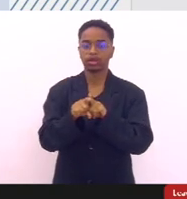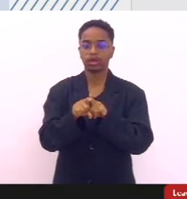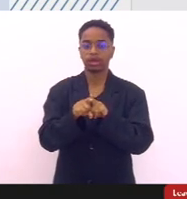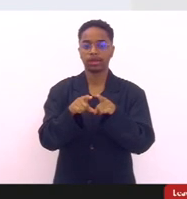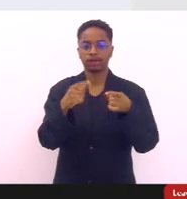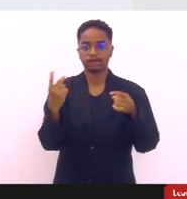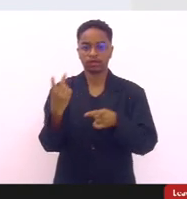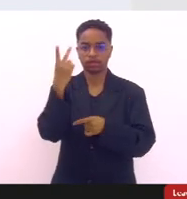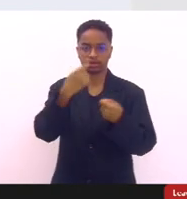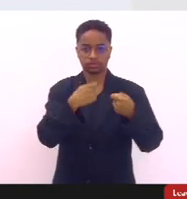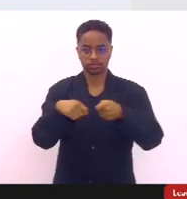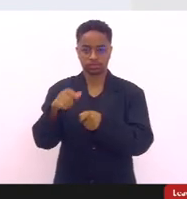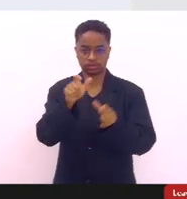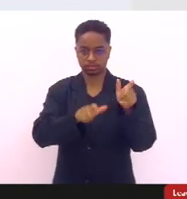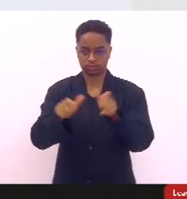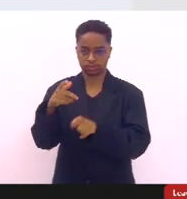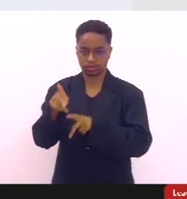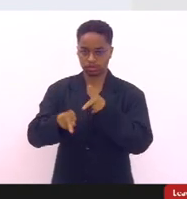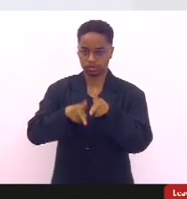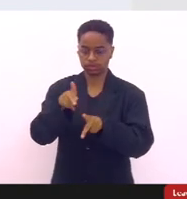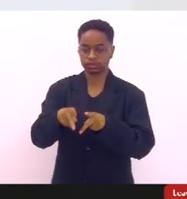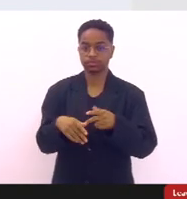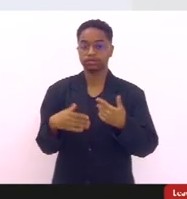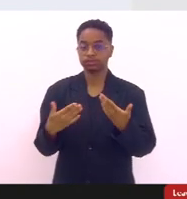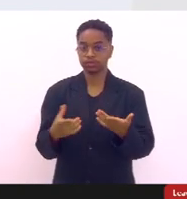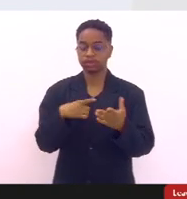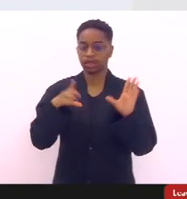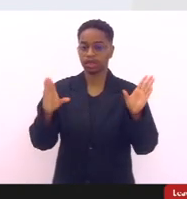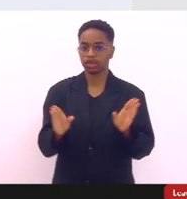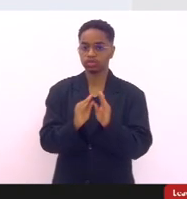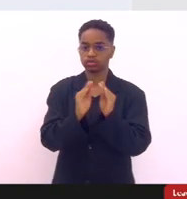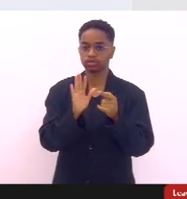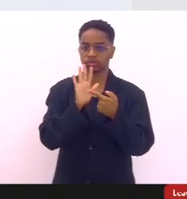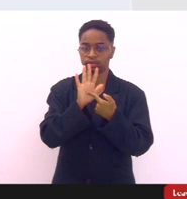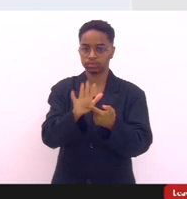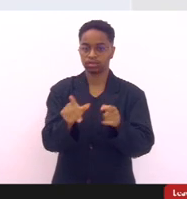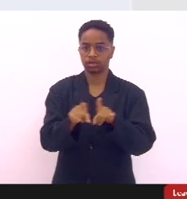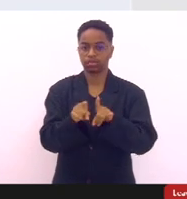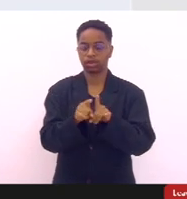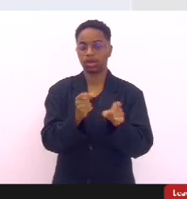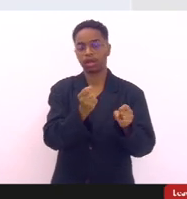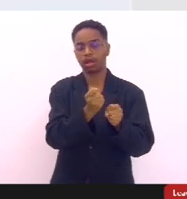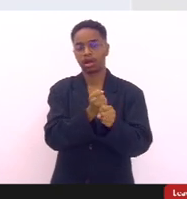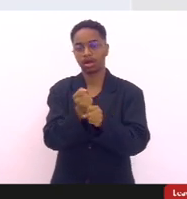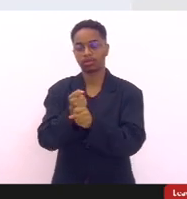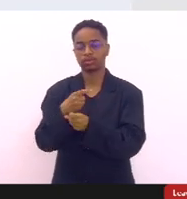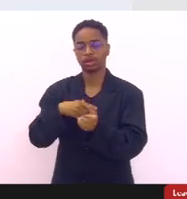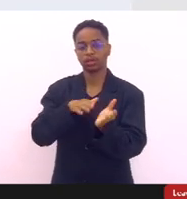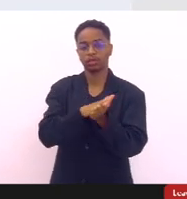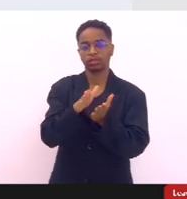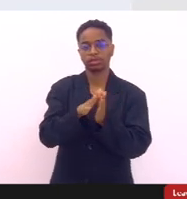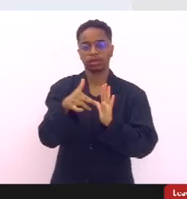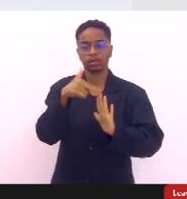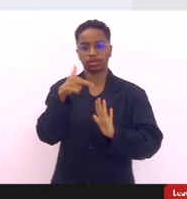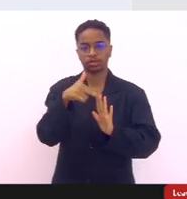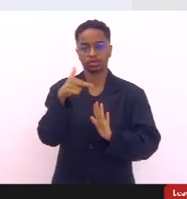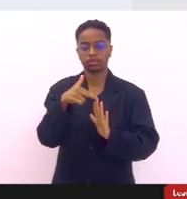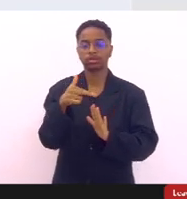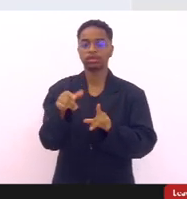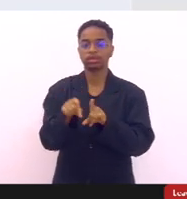sua voz. É, aqui tem um resumo também dos anos onde foi publicada a Resolução